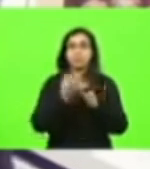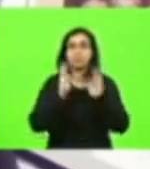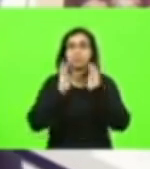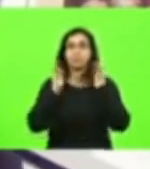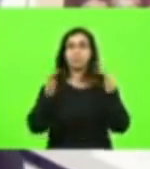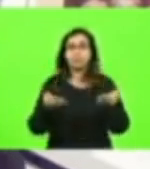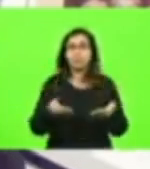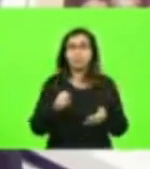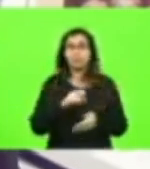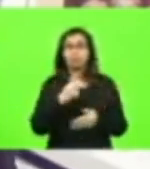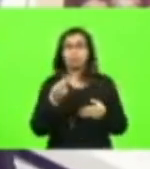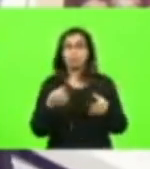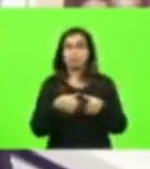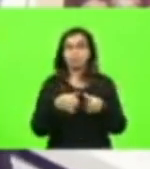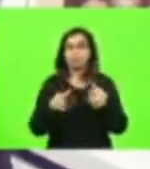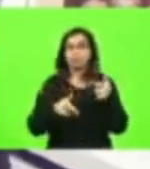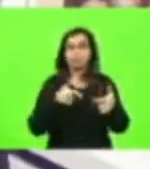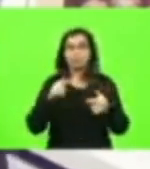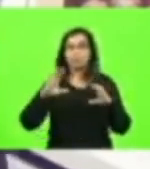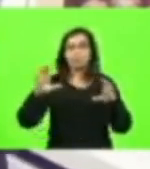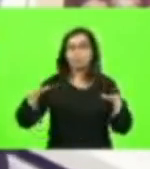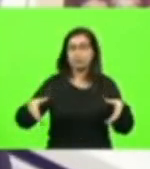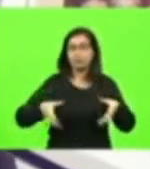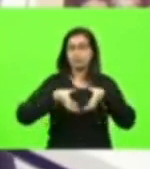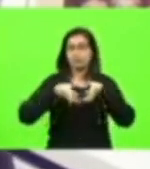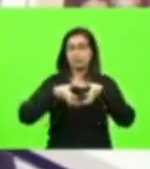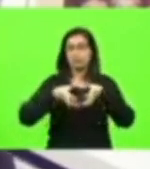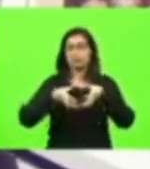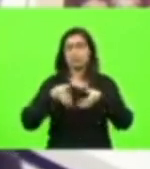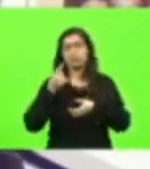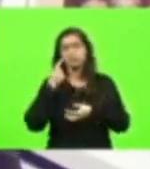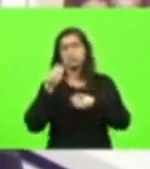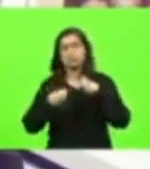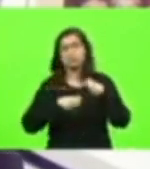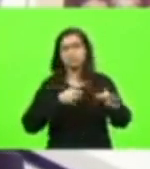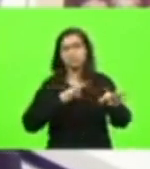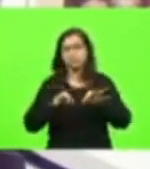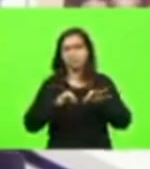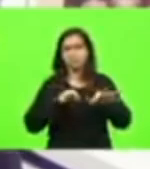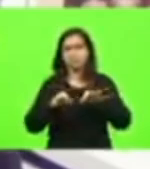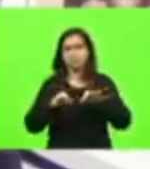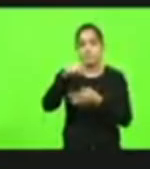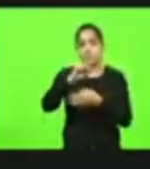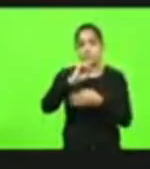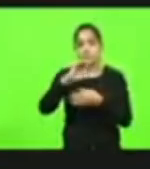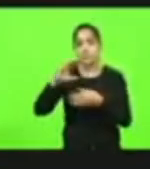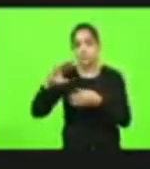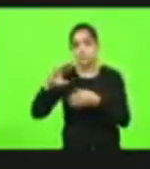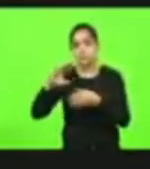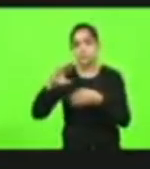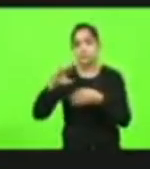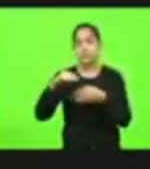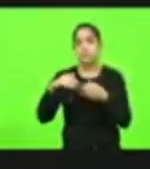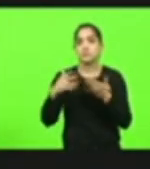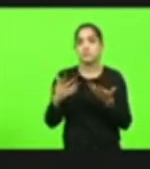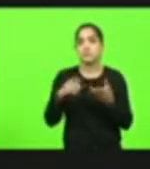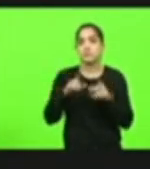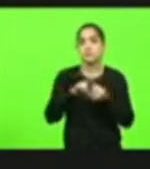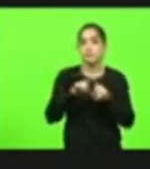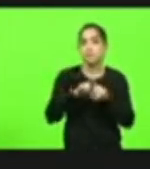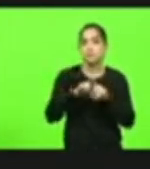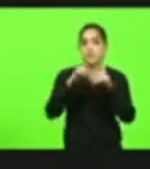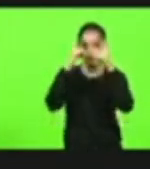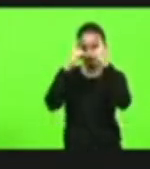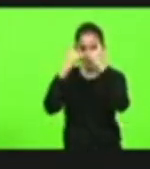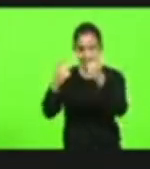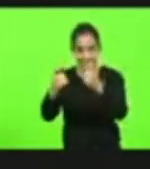Carminati, que preside a Comissão de Educação, sugeriu a criação de um grupo de trabalho ou coletivo para propor e discutir